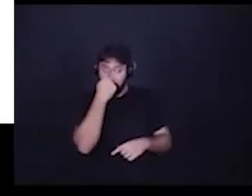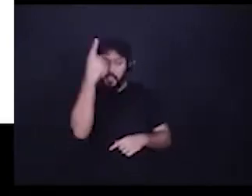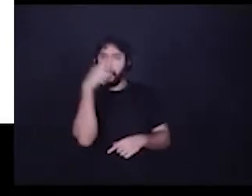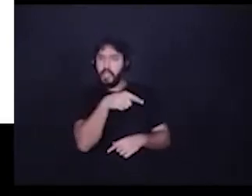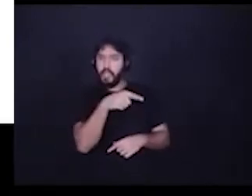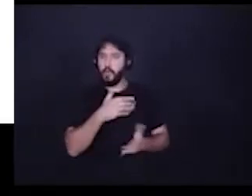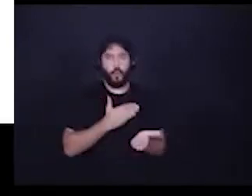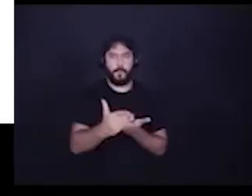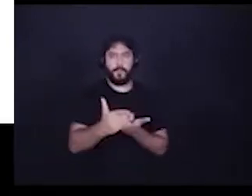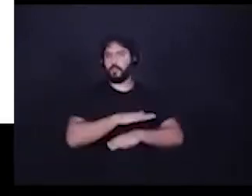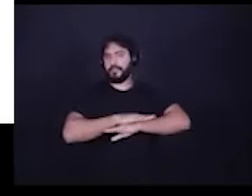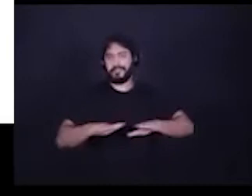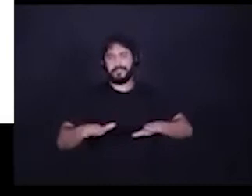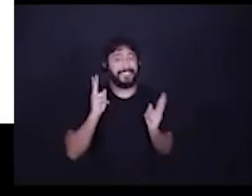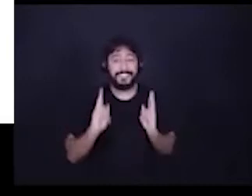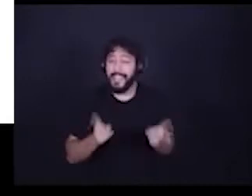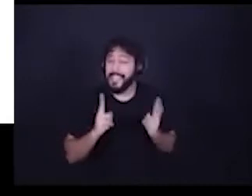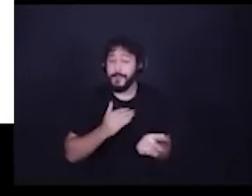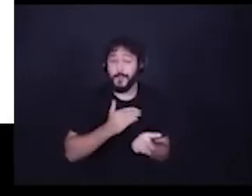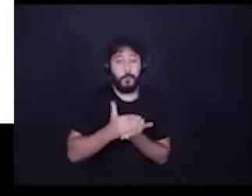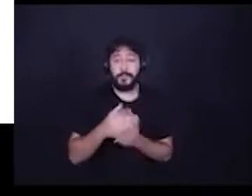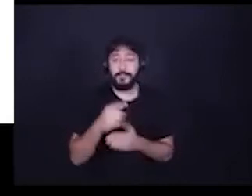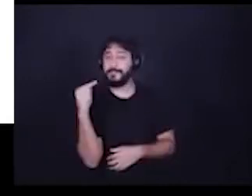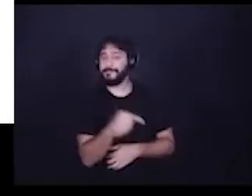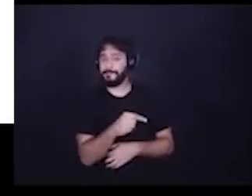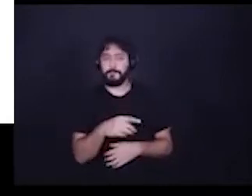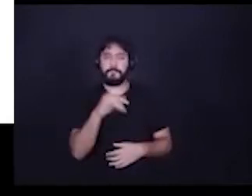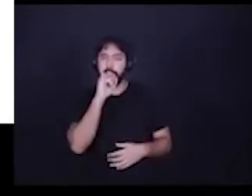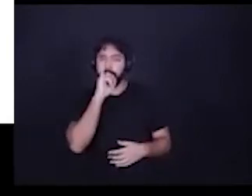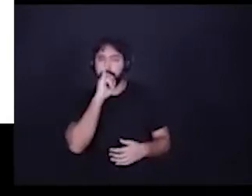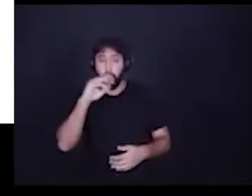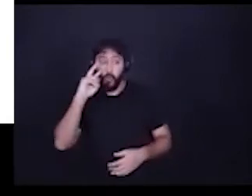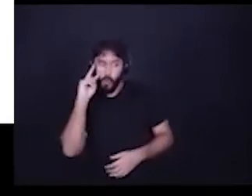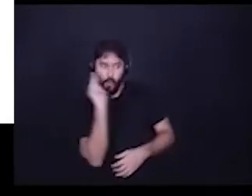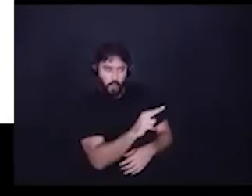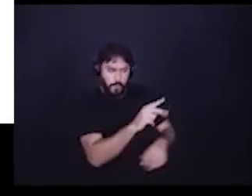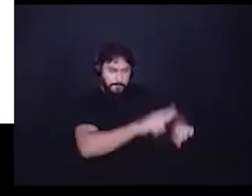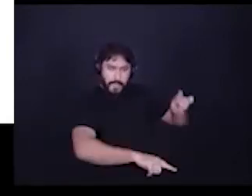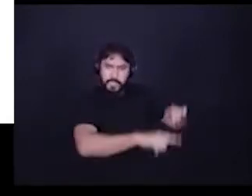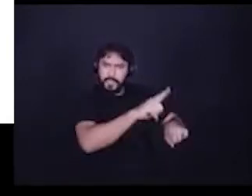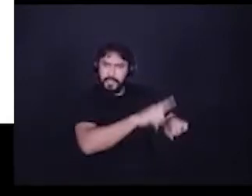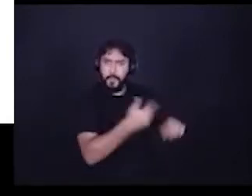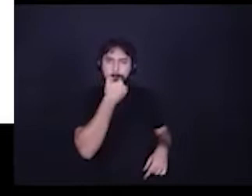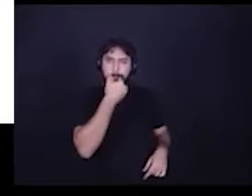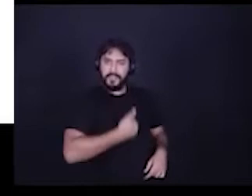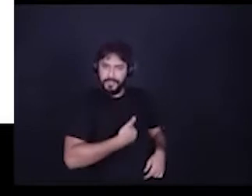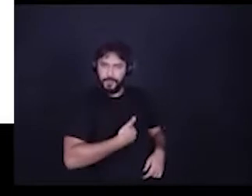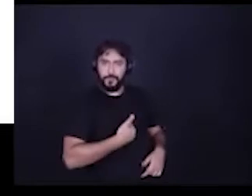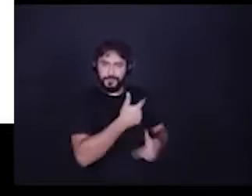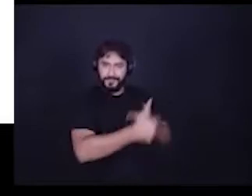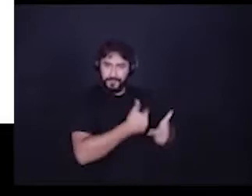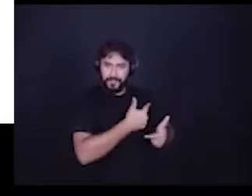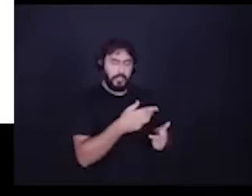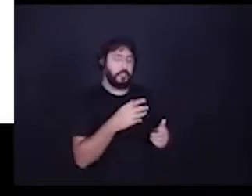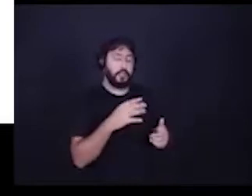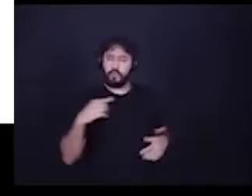partida. É olhar para esse objeto com o qual todos nós vamos nos